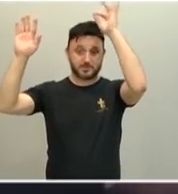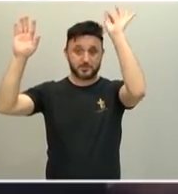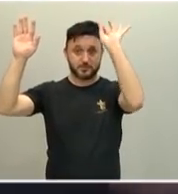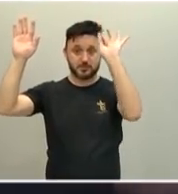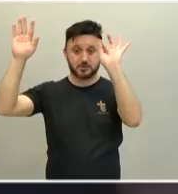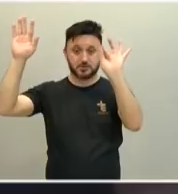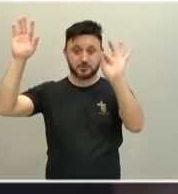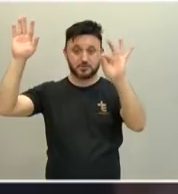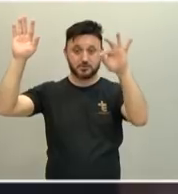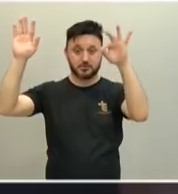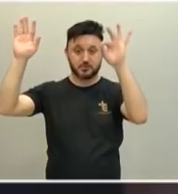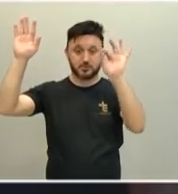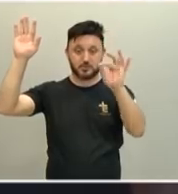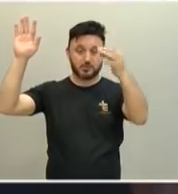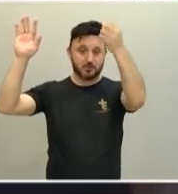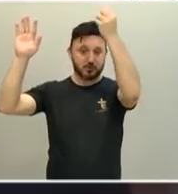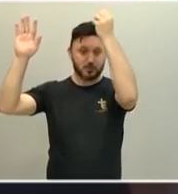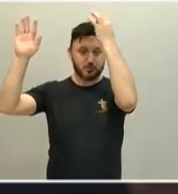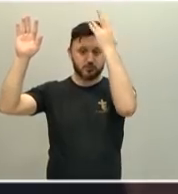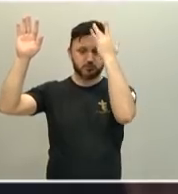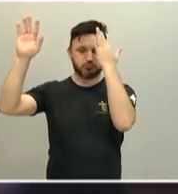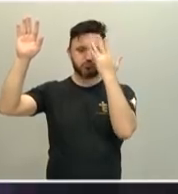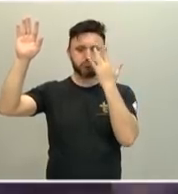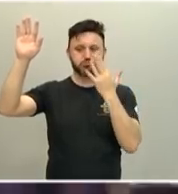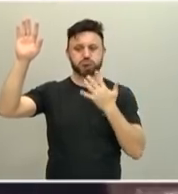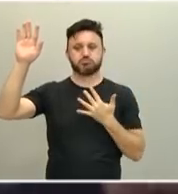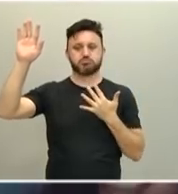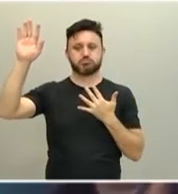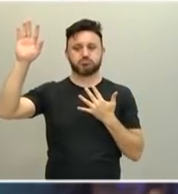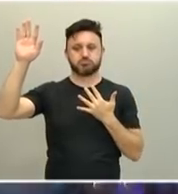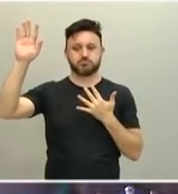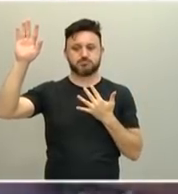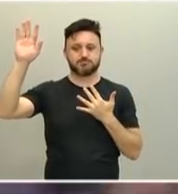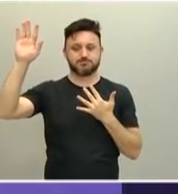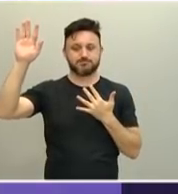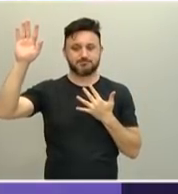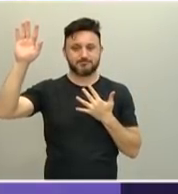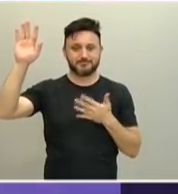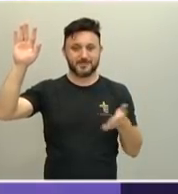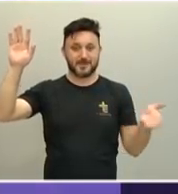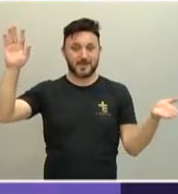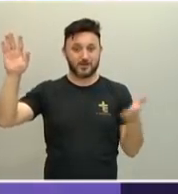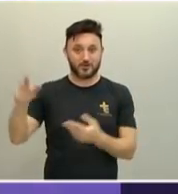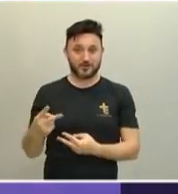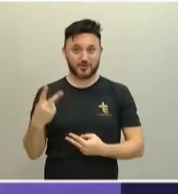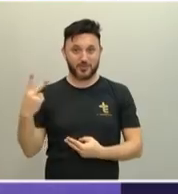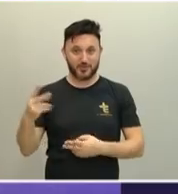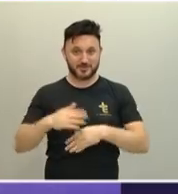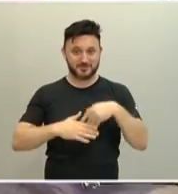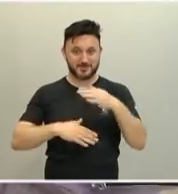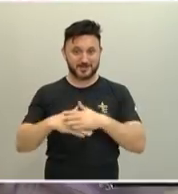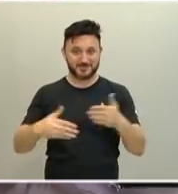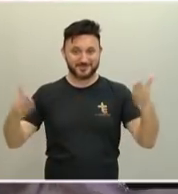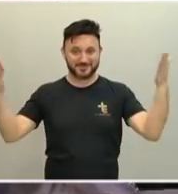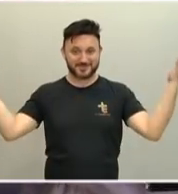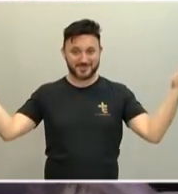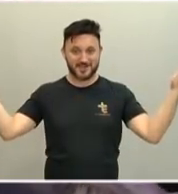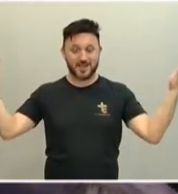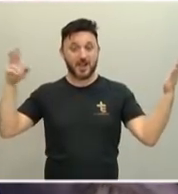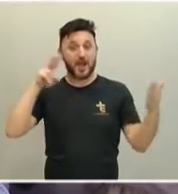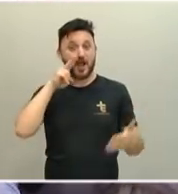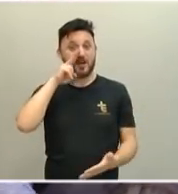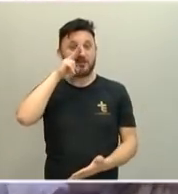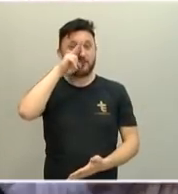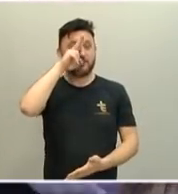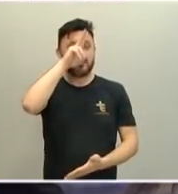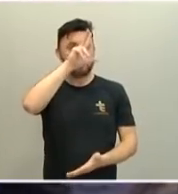Espírito Santo descerá sobre mim. Descerá sobre mim. Agora os 2. E a força do